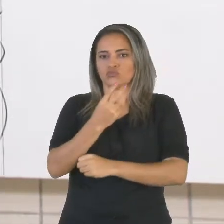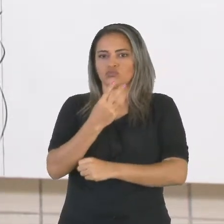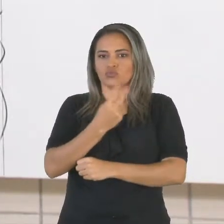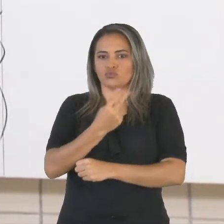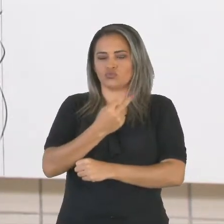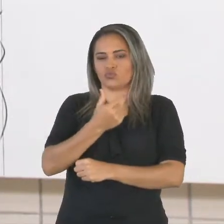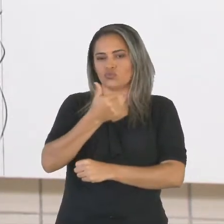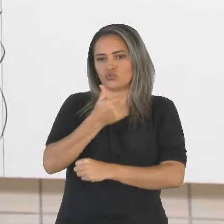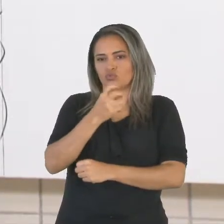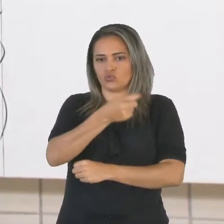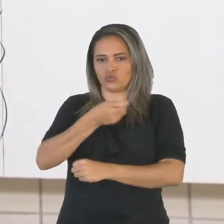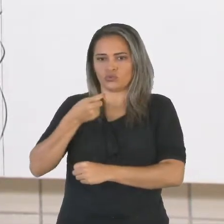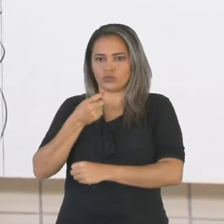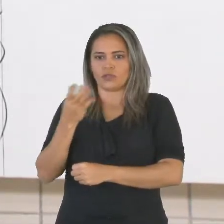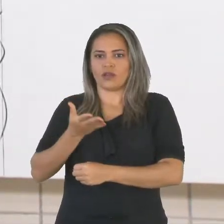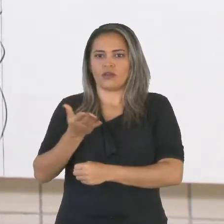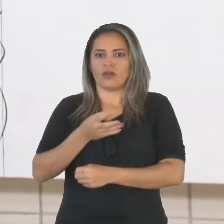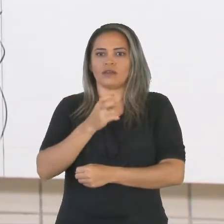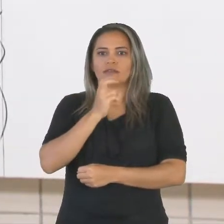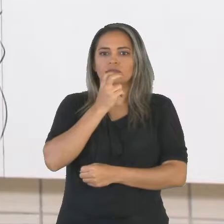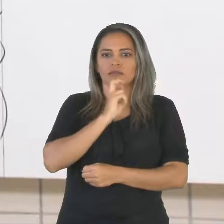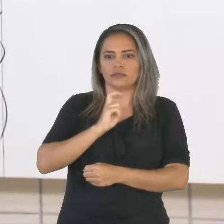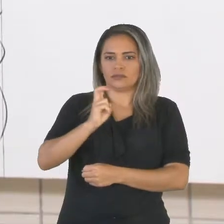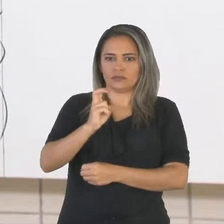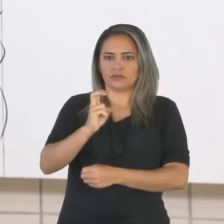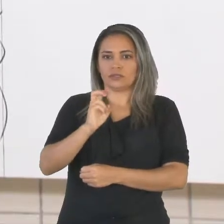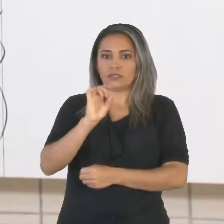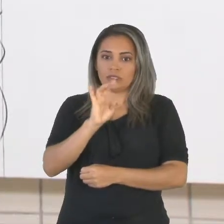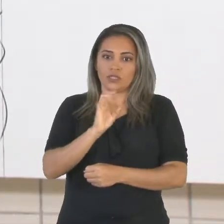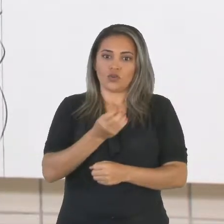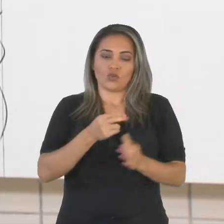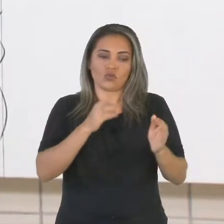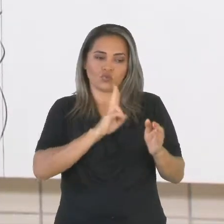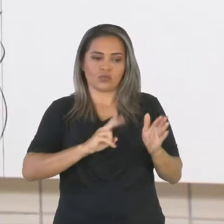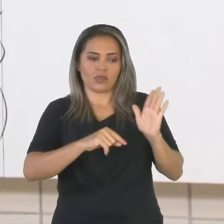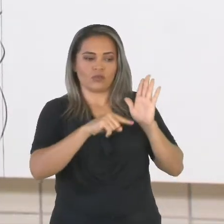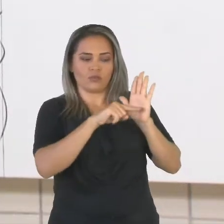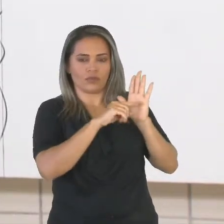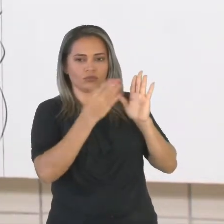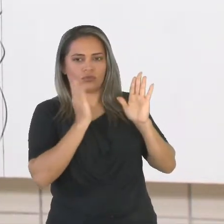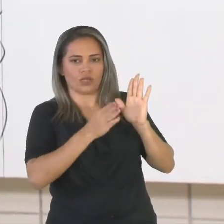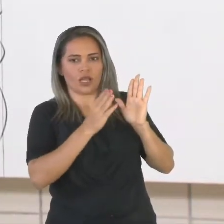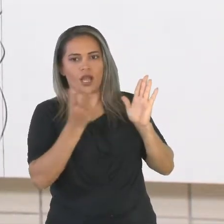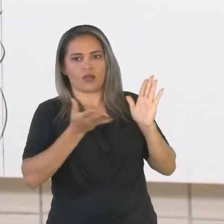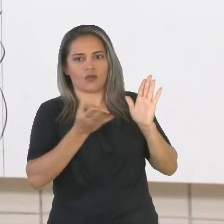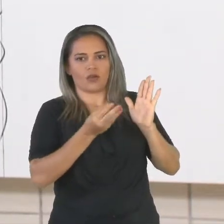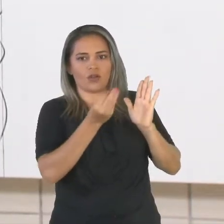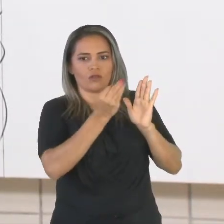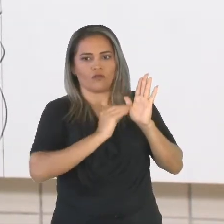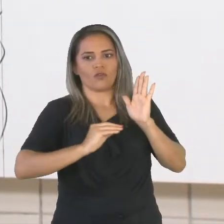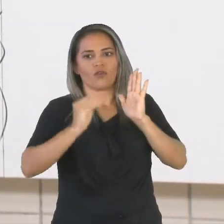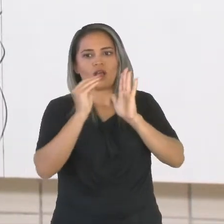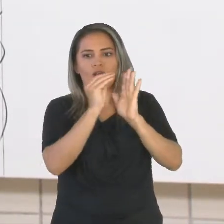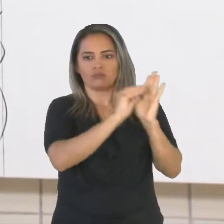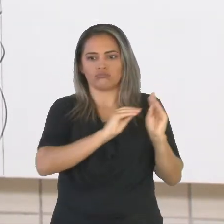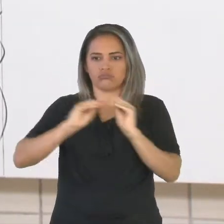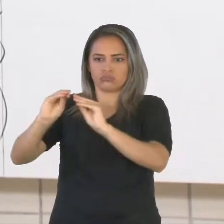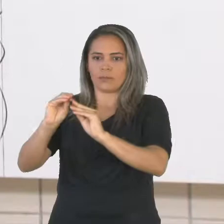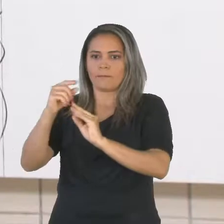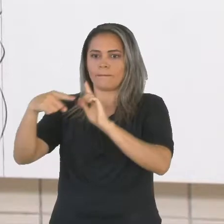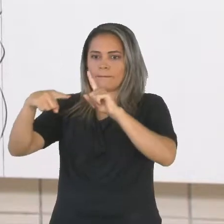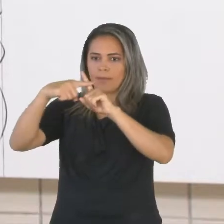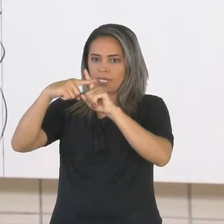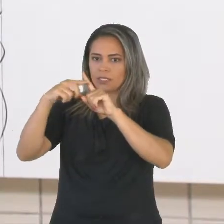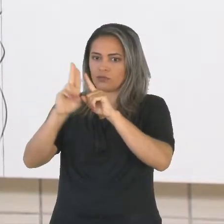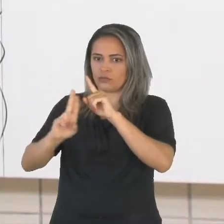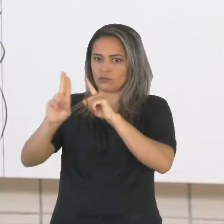por menos dá mais, então fica 5. Se eu usei o menos para calcular o x1, eu vou usar o sinal de mais para calcular o x2. Então,